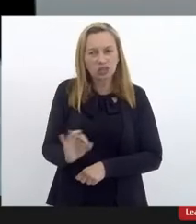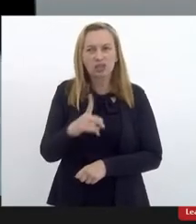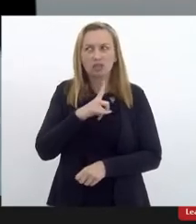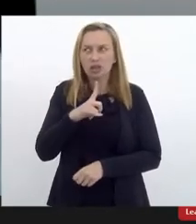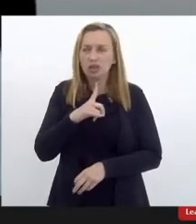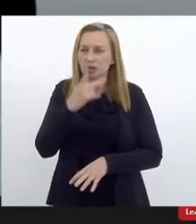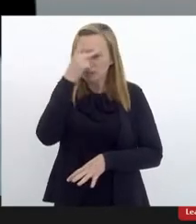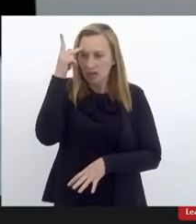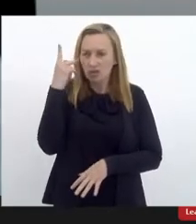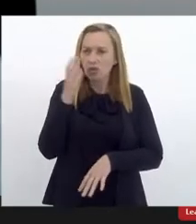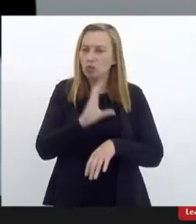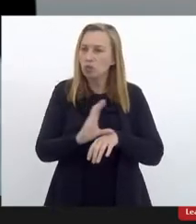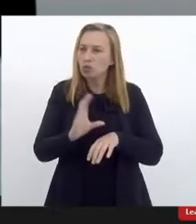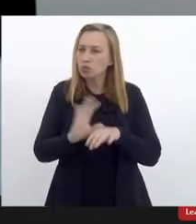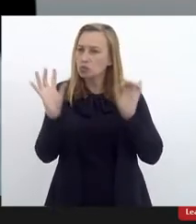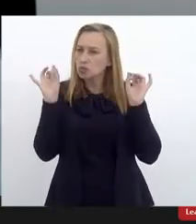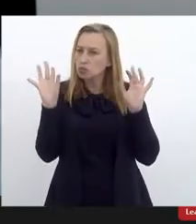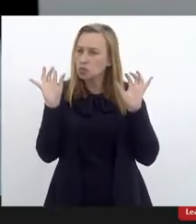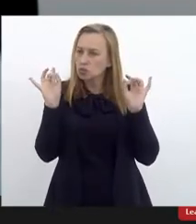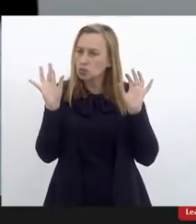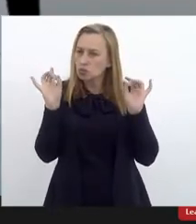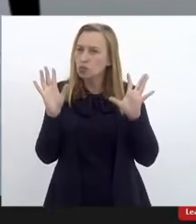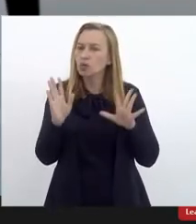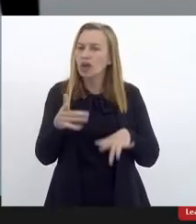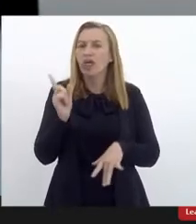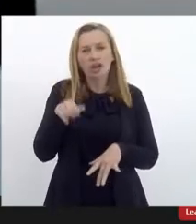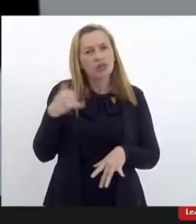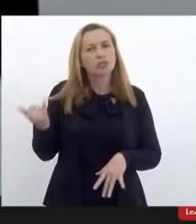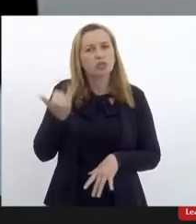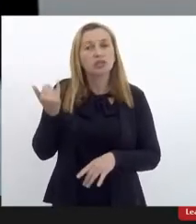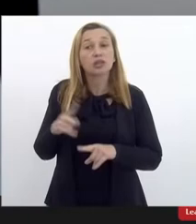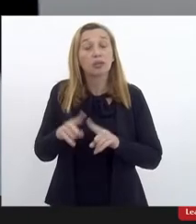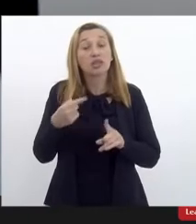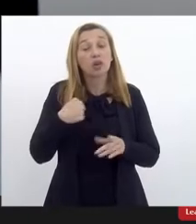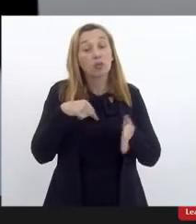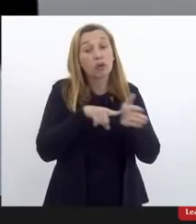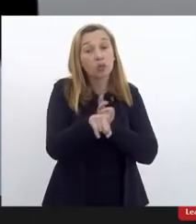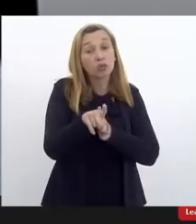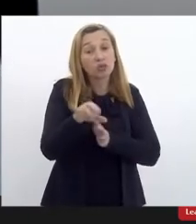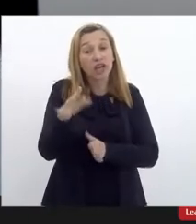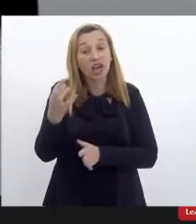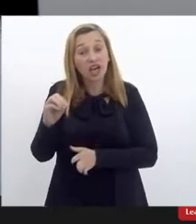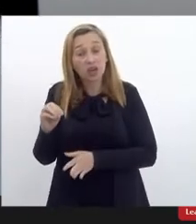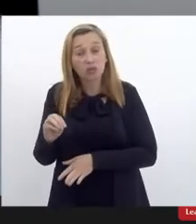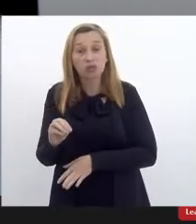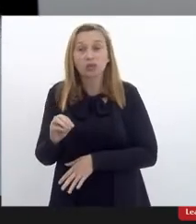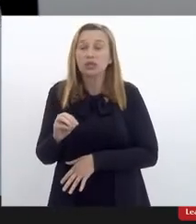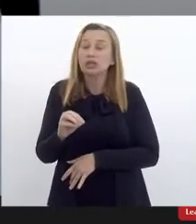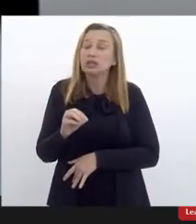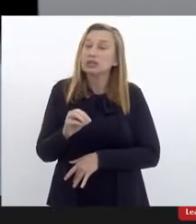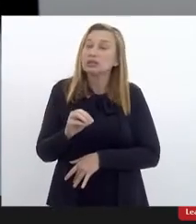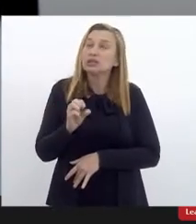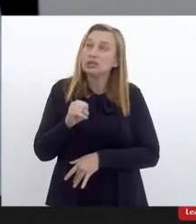tem curso de especialização, pós-graduação, lato sensu, isso é muito importante. Mas eu pergunto, Carrilho, se nós conseguimos avançar